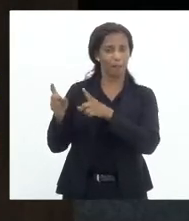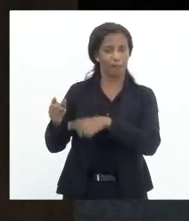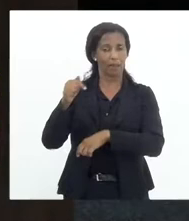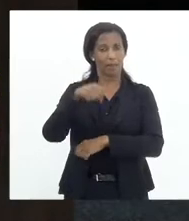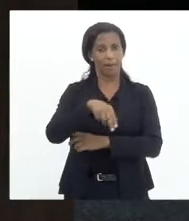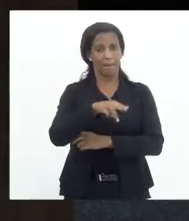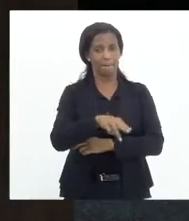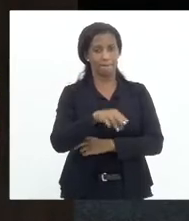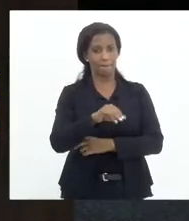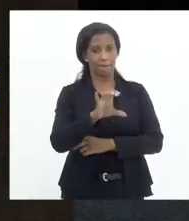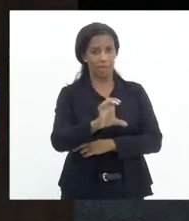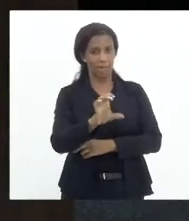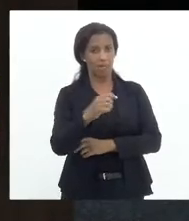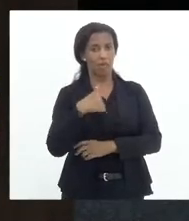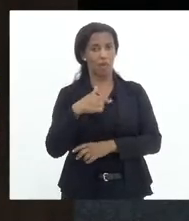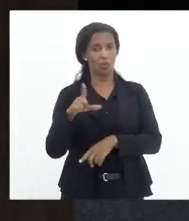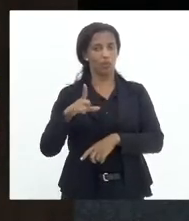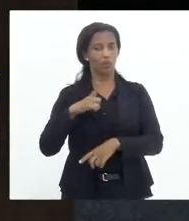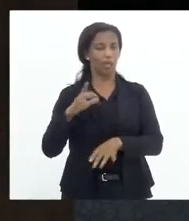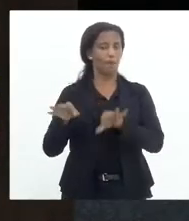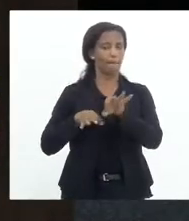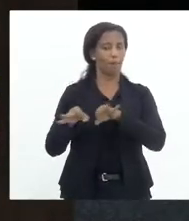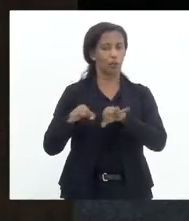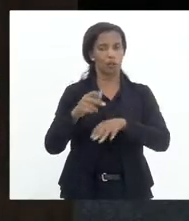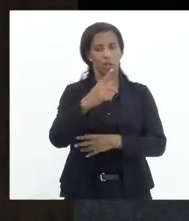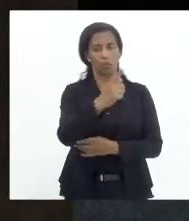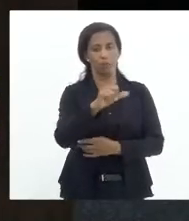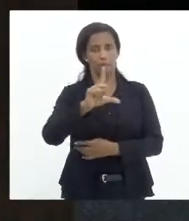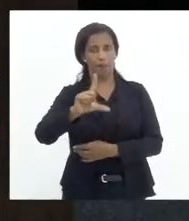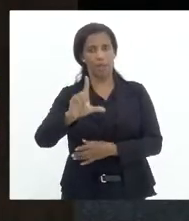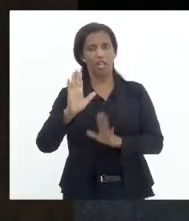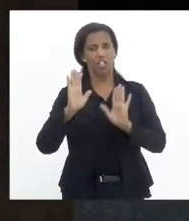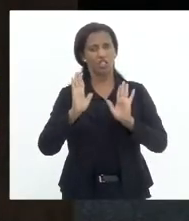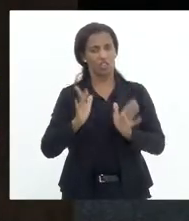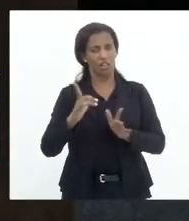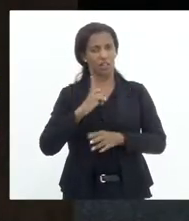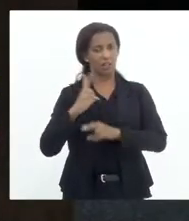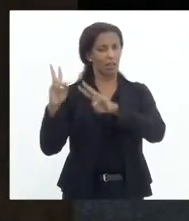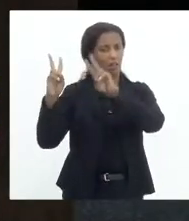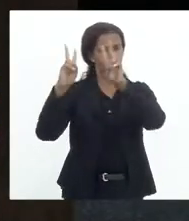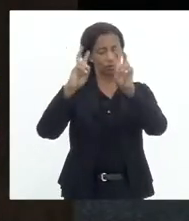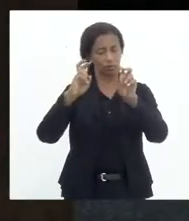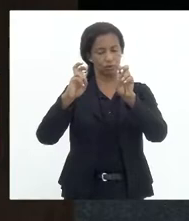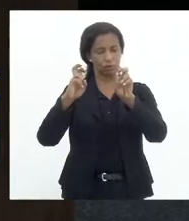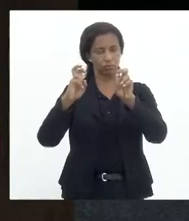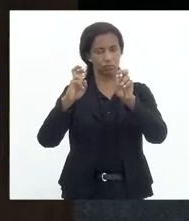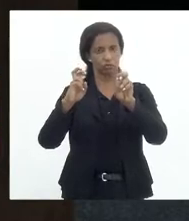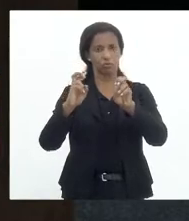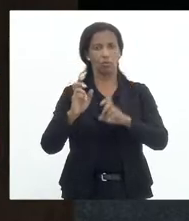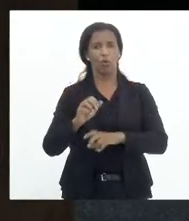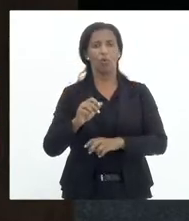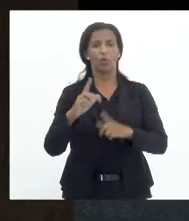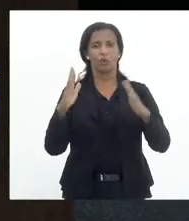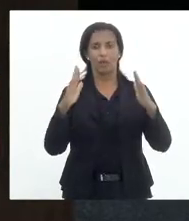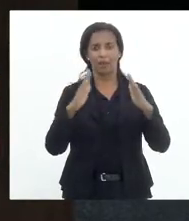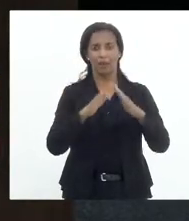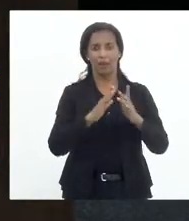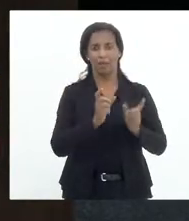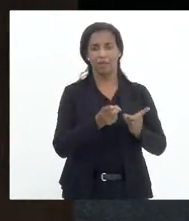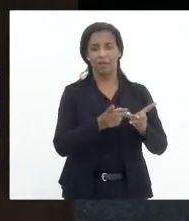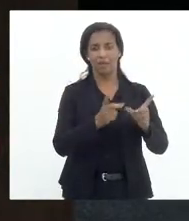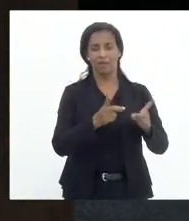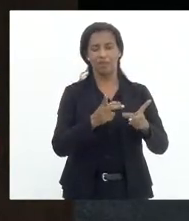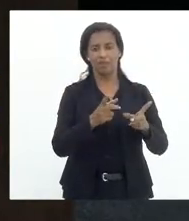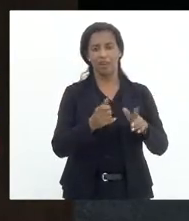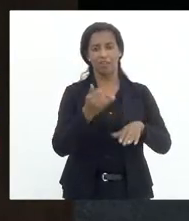Carlos minc eu tenho um projeto em andamento na tratamos da questão dos ferros-velhos então que a